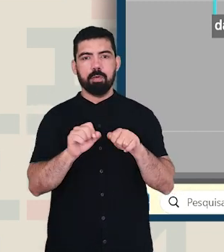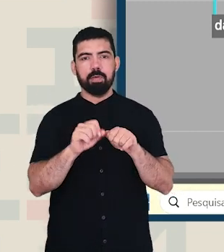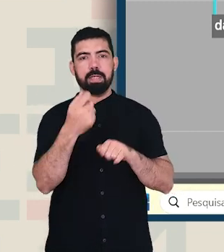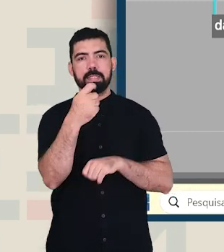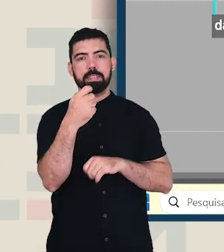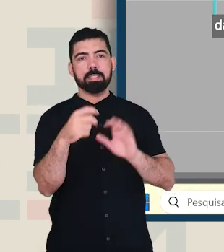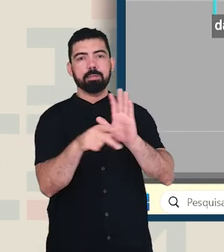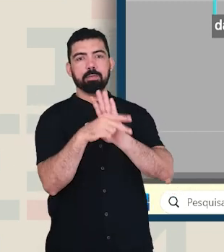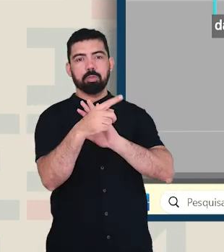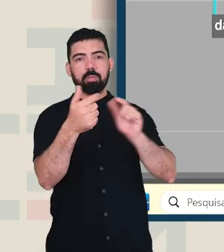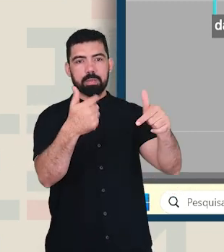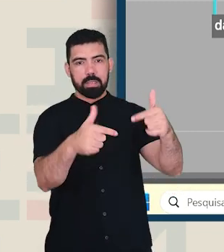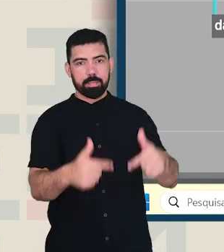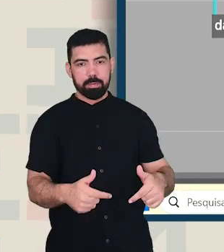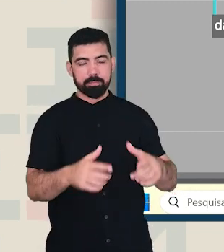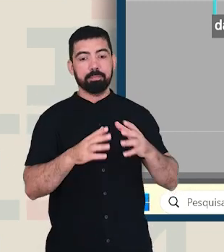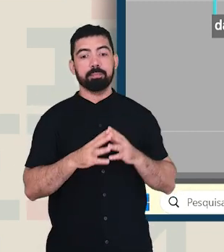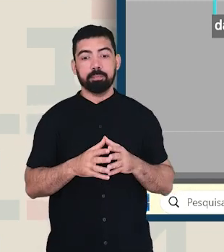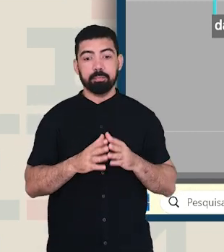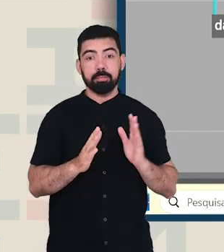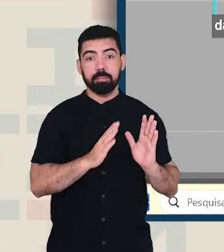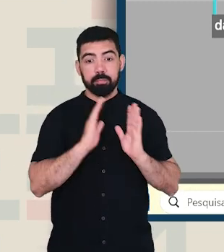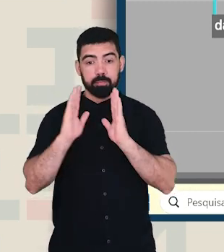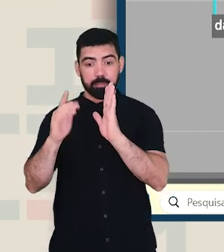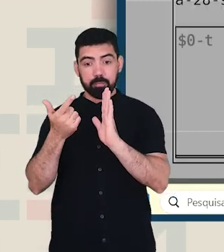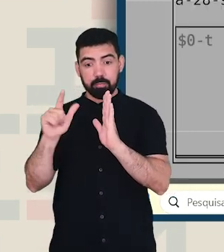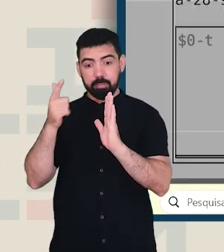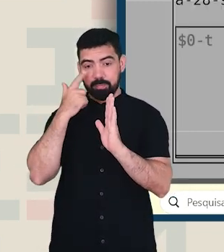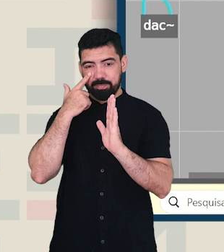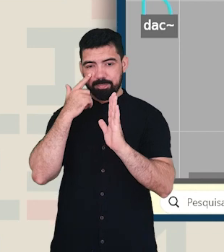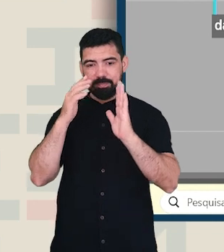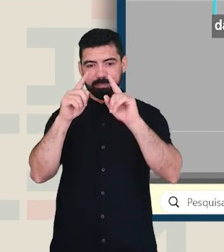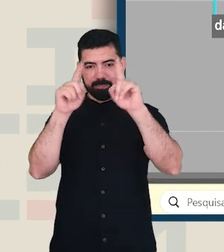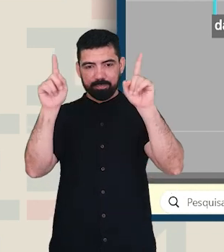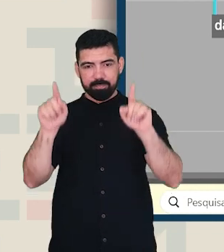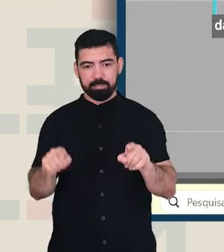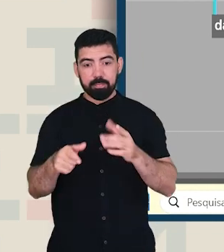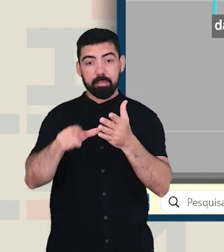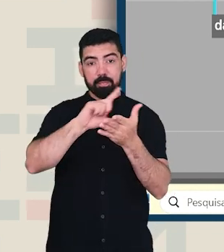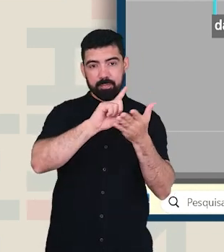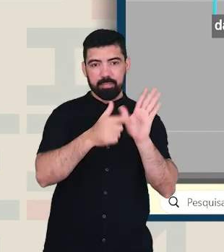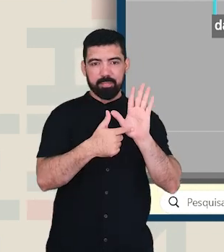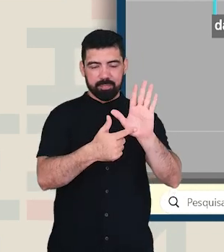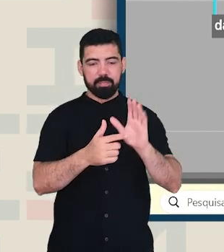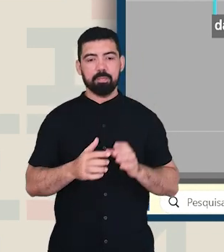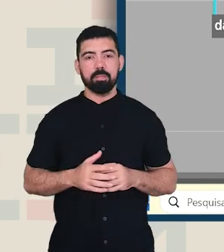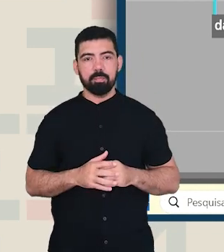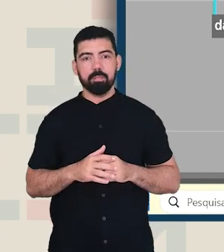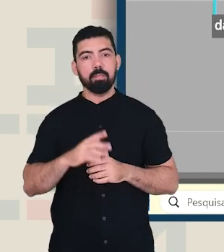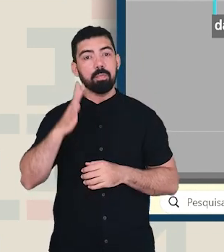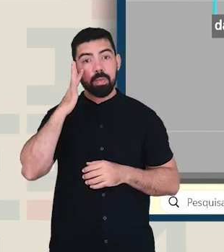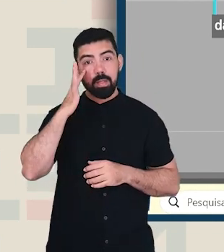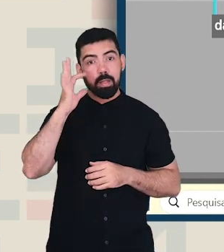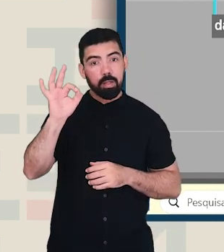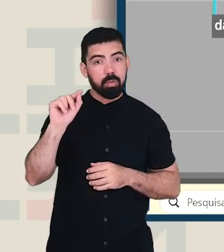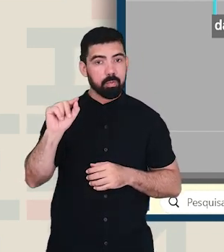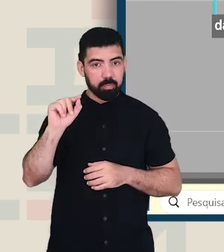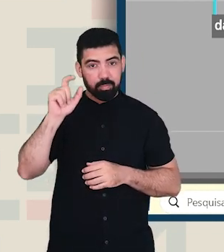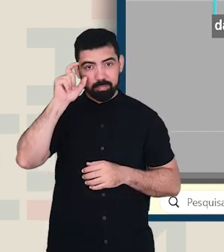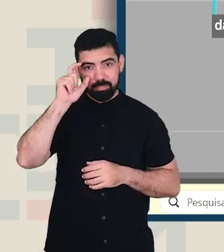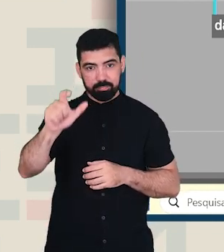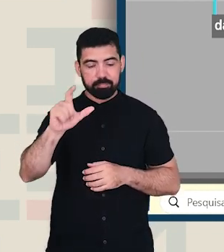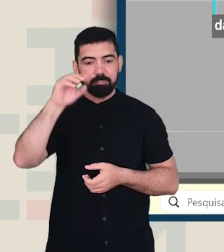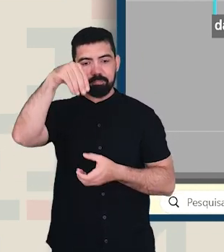sozinho. Esse outro é similar ao anterior. Aqui vamos prestar atenção que tem